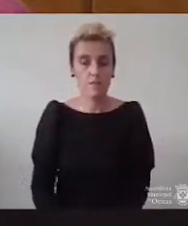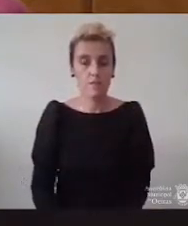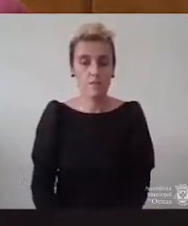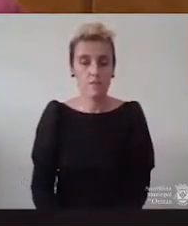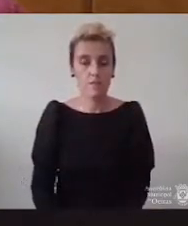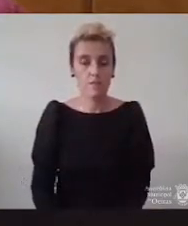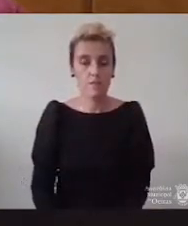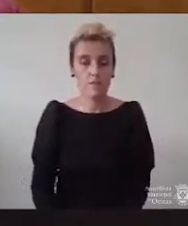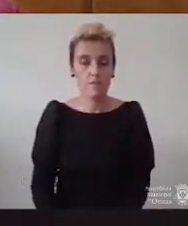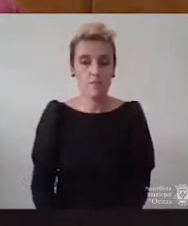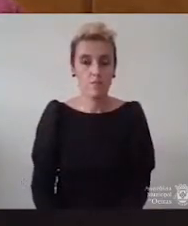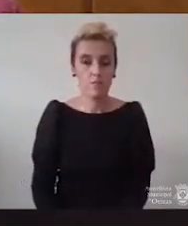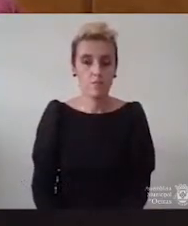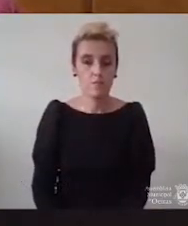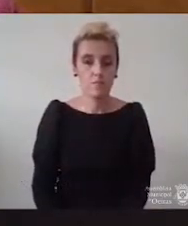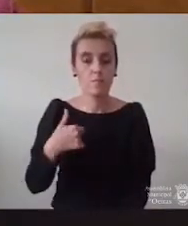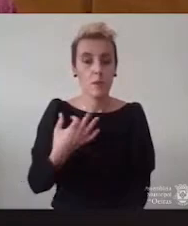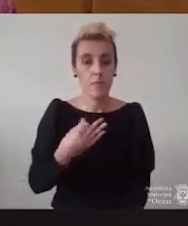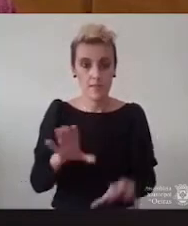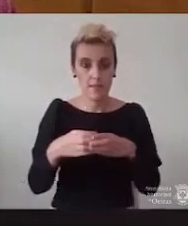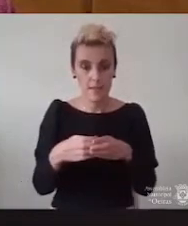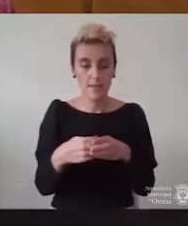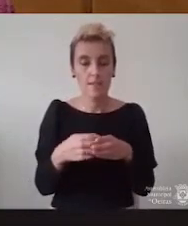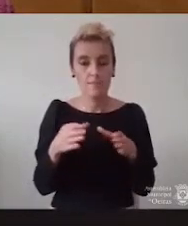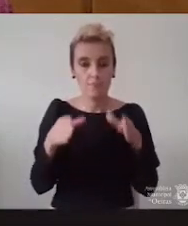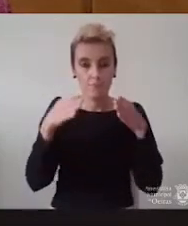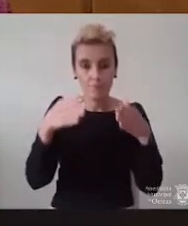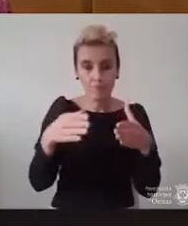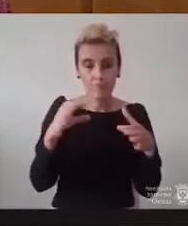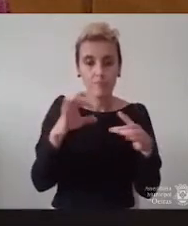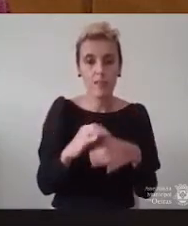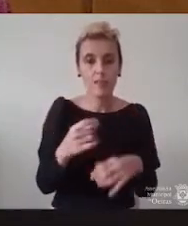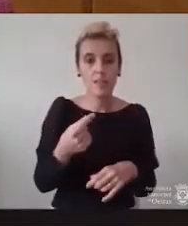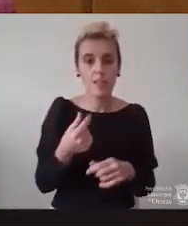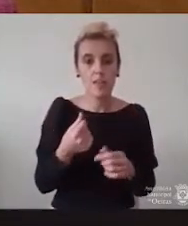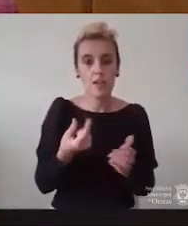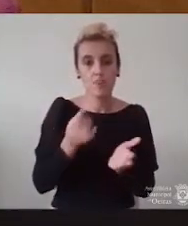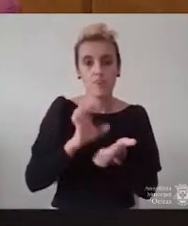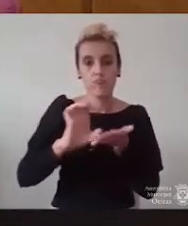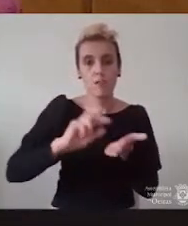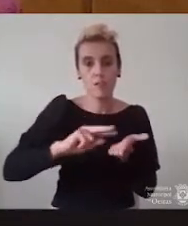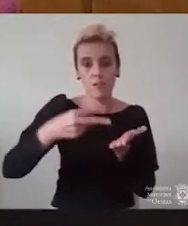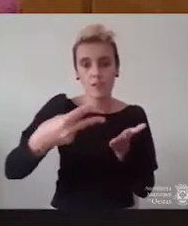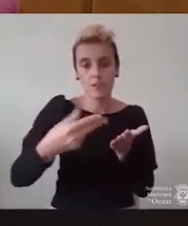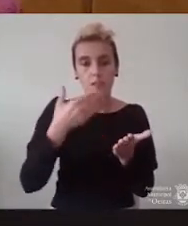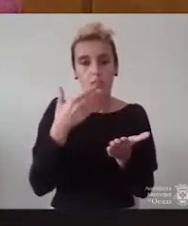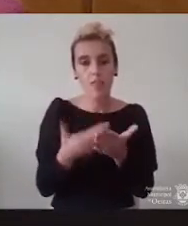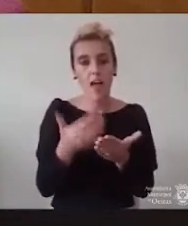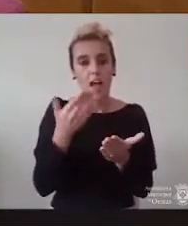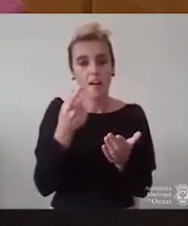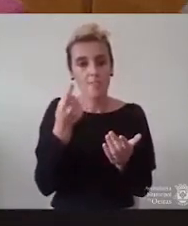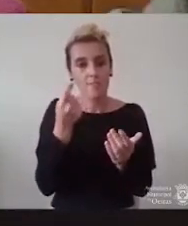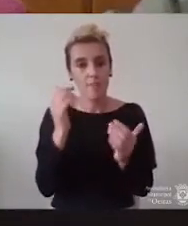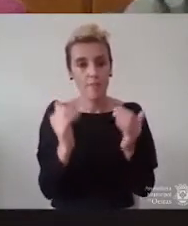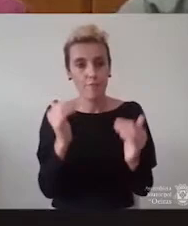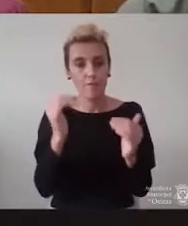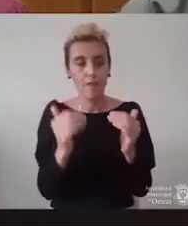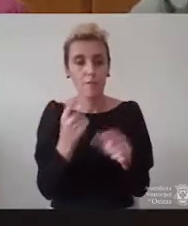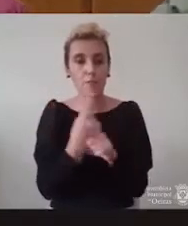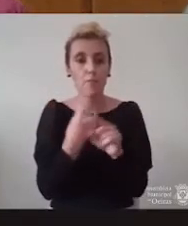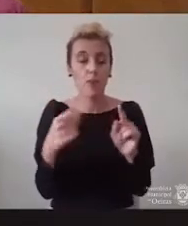Partido Socialista, em exclusivo sobre a transferência financeira para o equilíbrio orçamental por resultado líquido